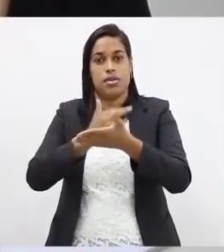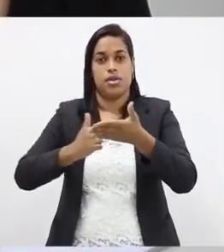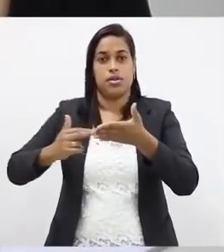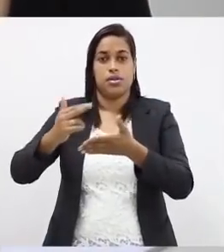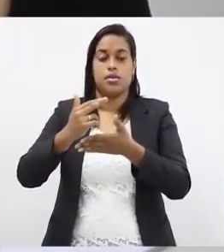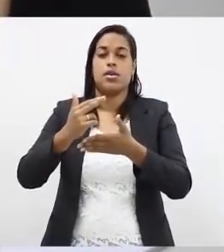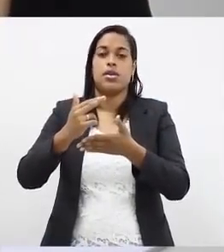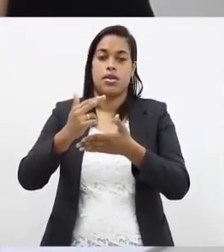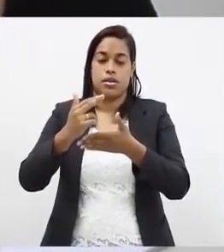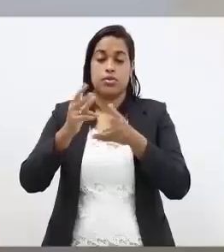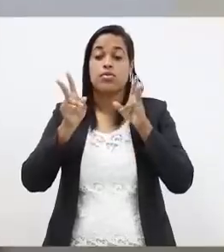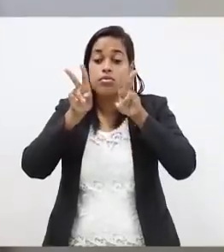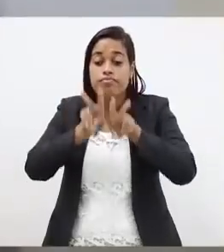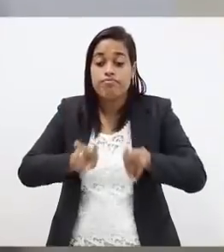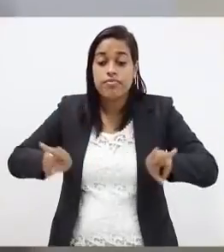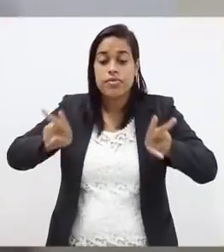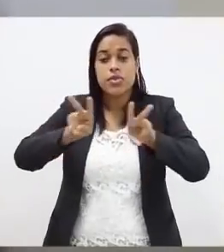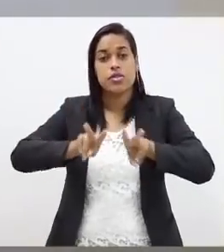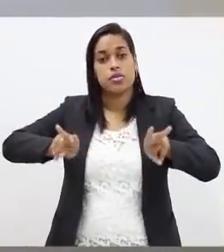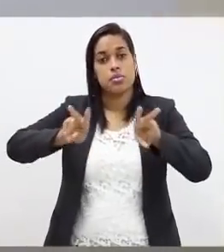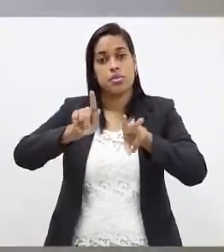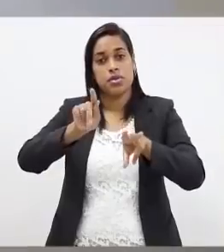de limite de visibilidade.